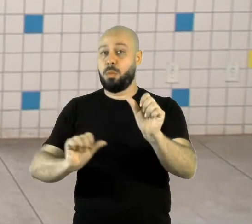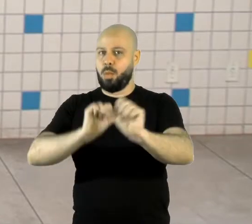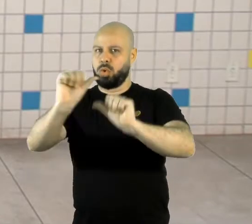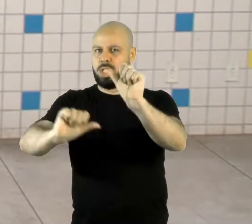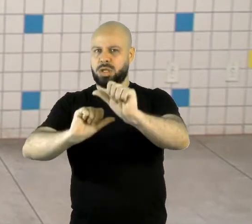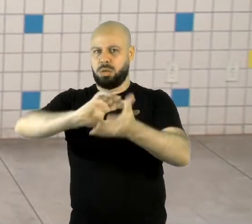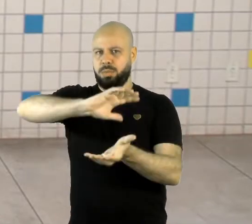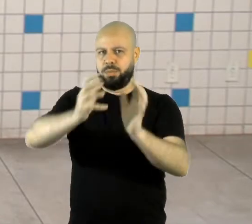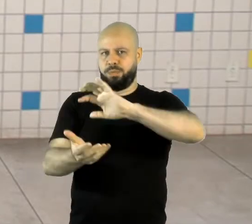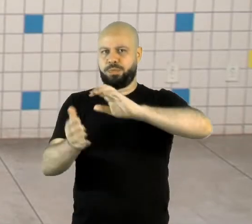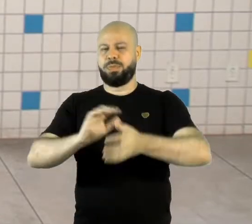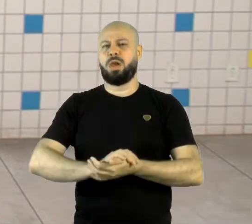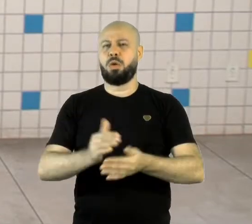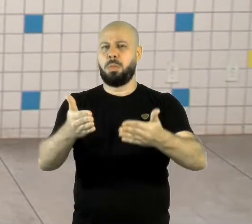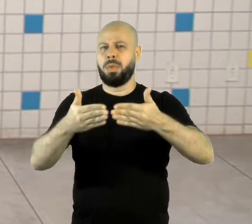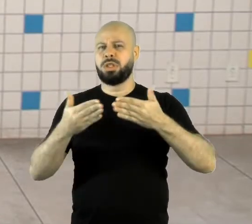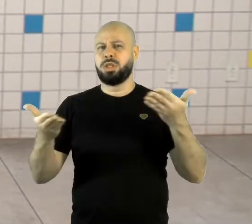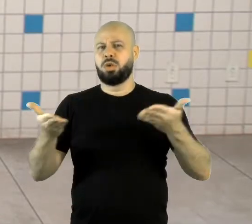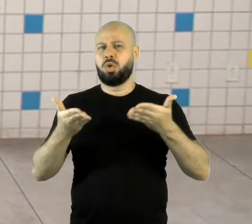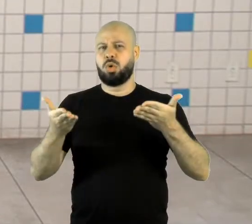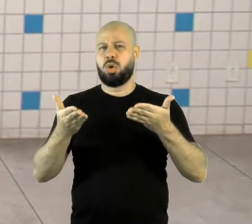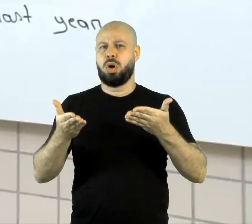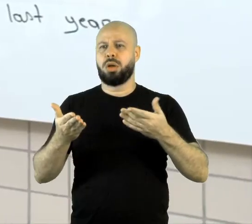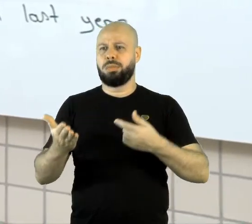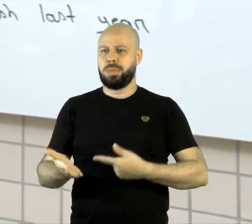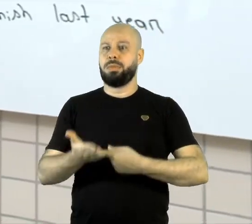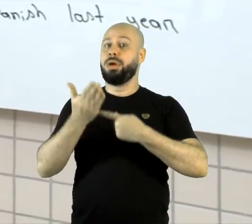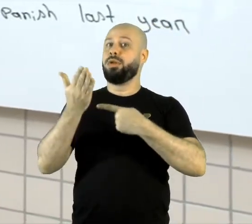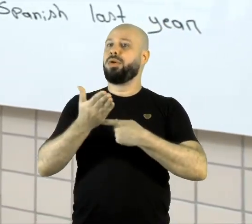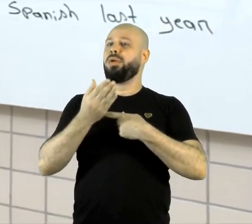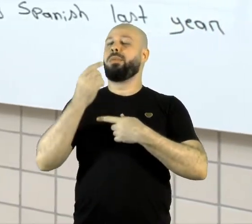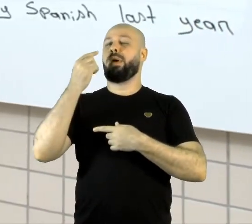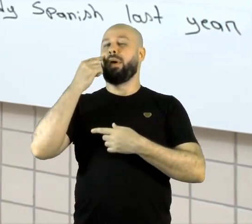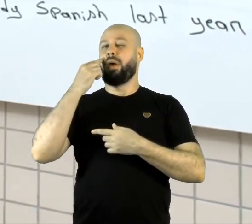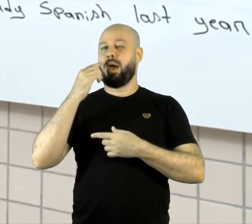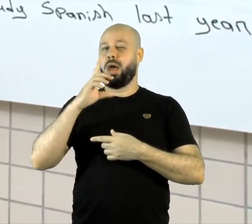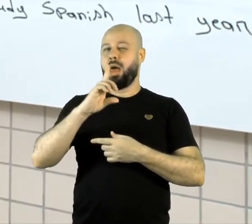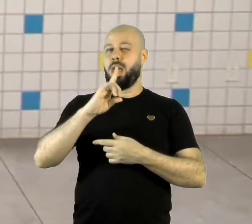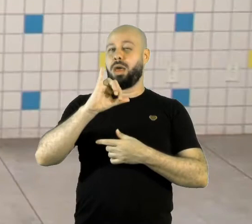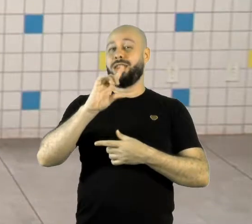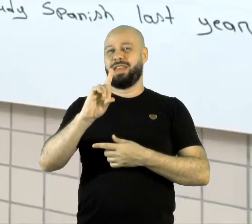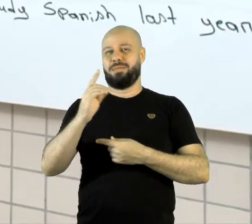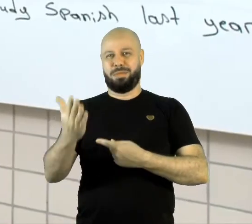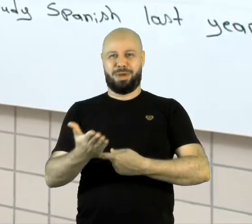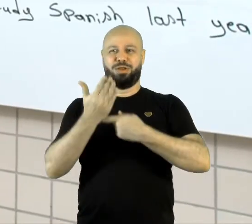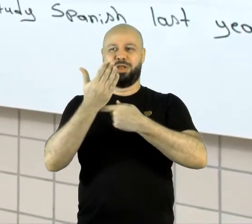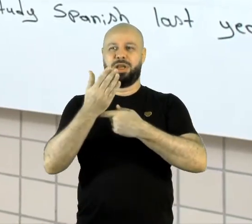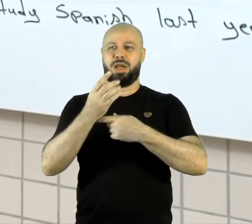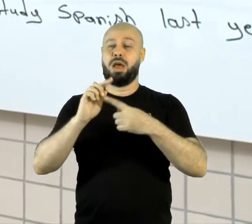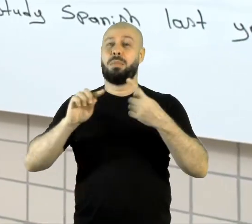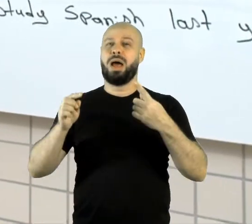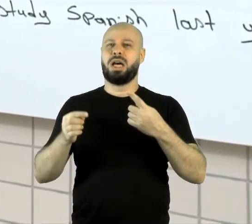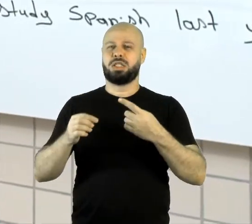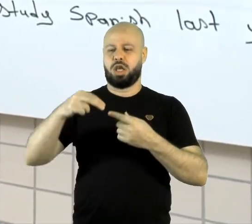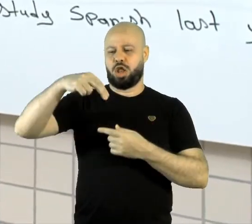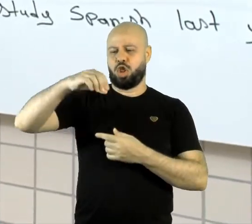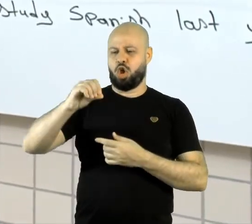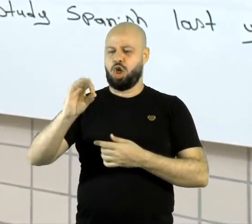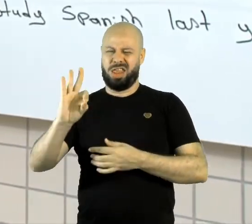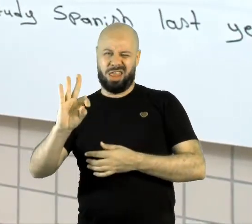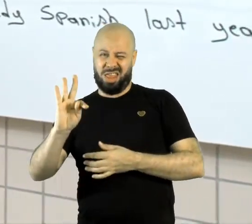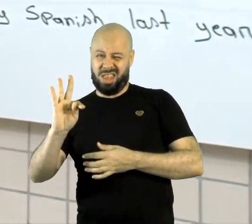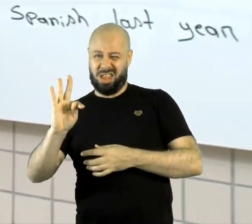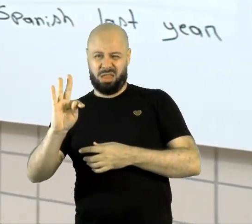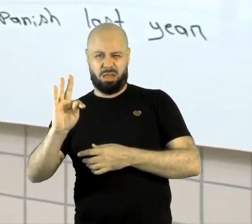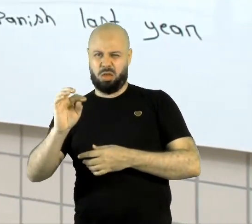eu vou pedir novamente a ajuda aqui, ó, do did, mas agora eu esqueço o not, alright? Então,